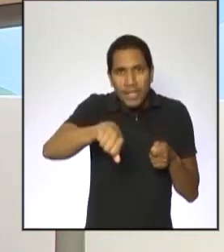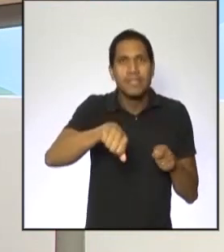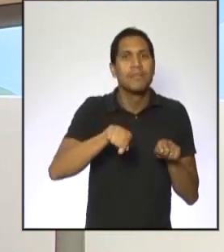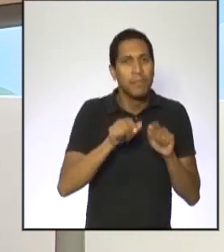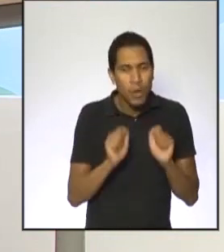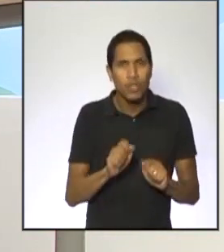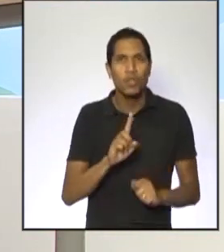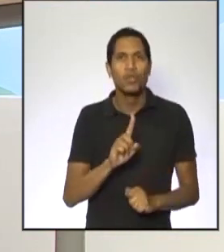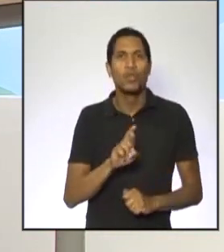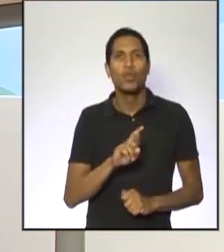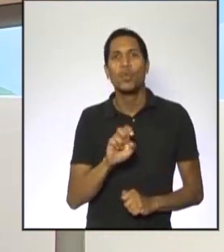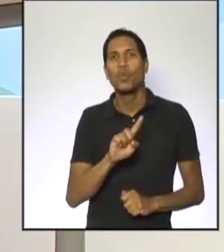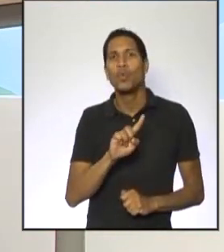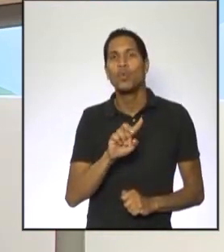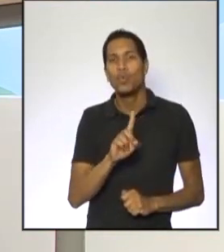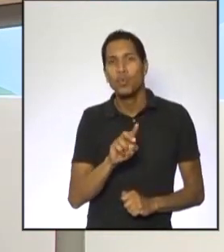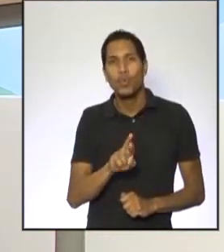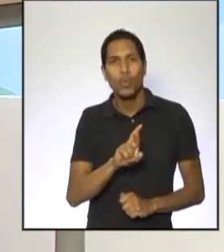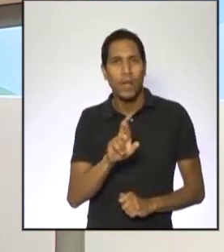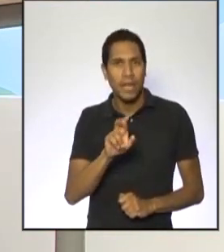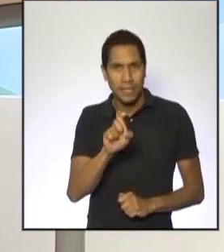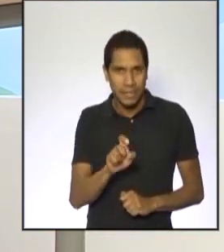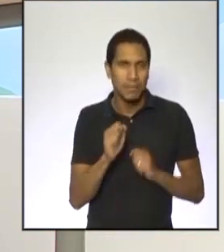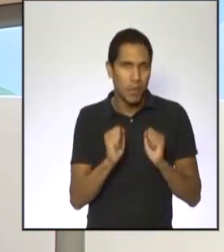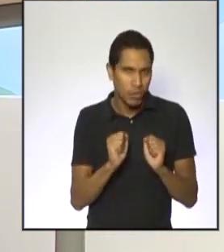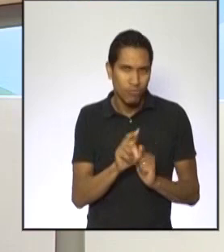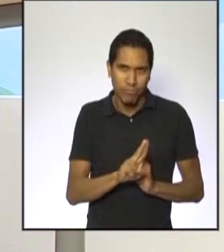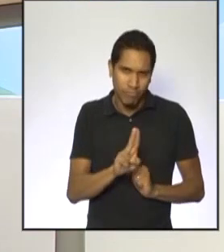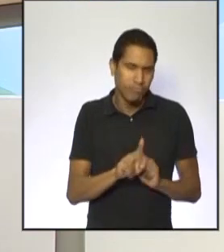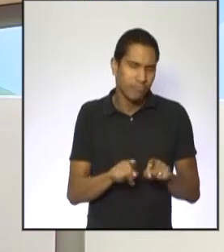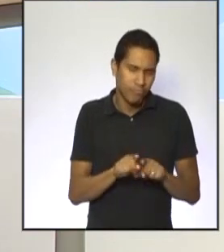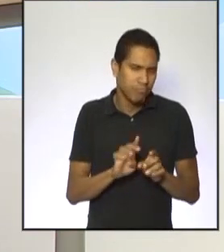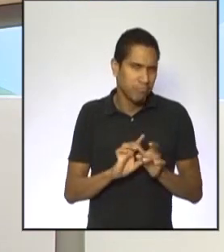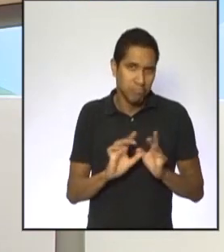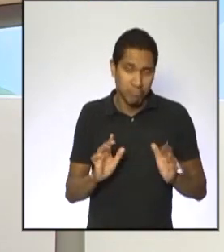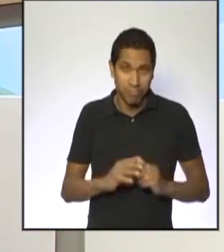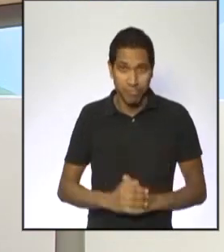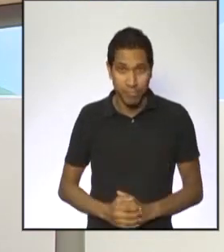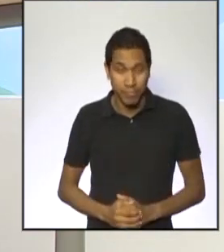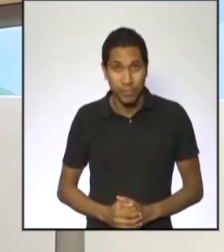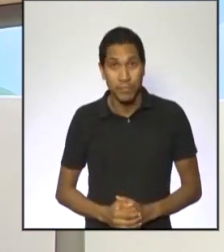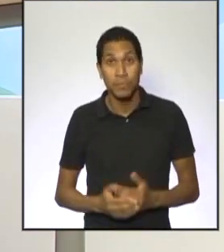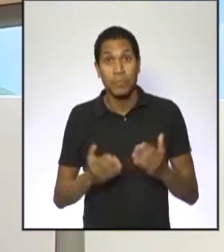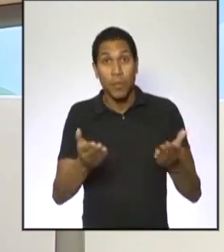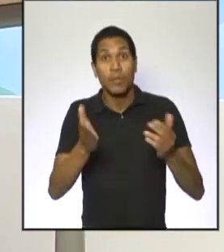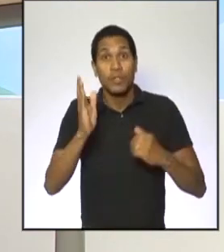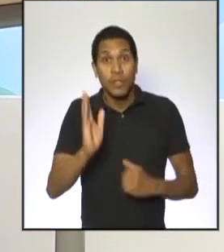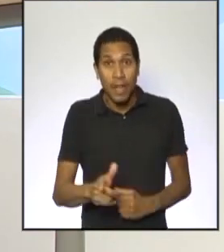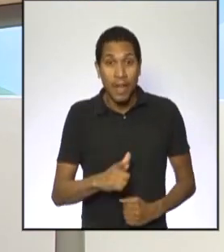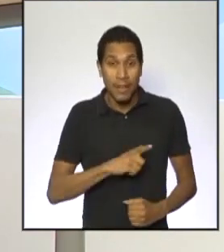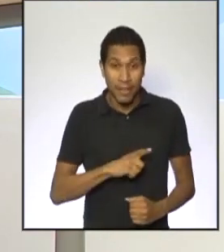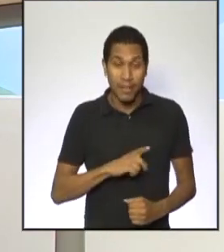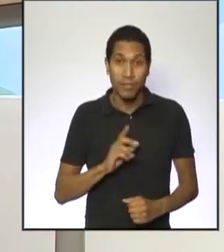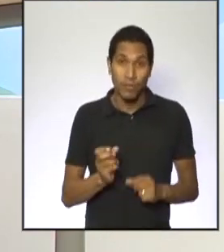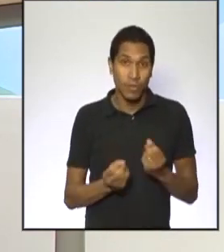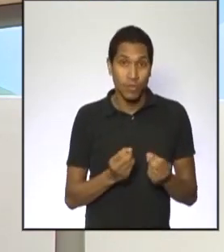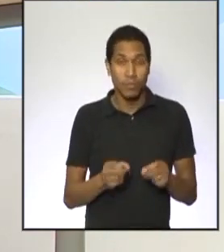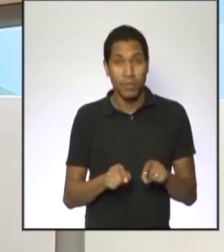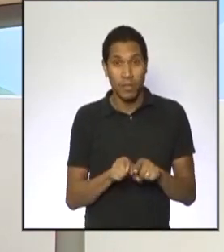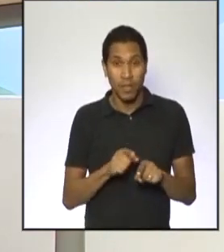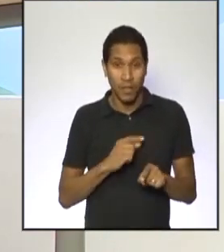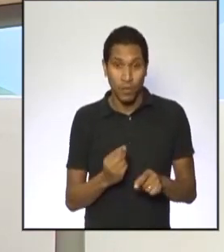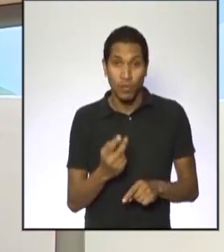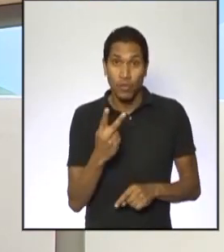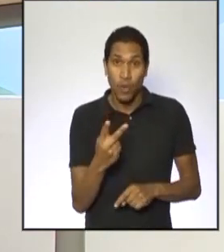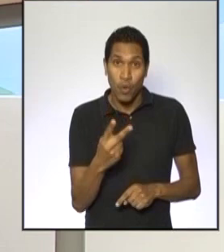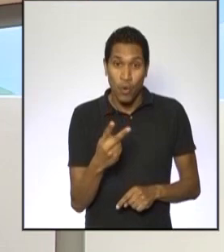bem? Então, não tenham receio. Estou aqui já com os meus 2 pedacinhos, eles vão encaixar.